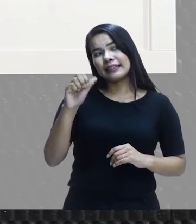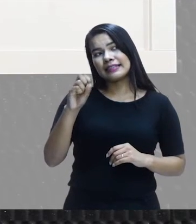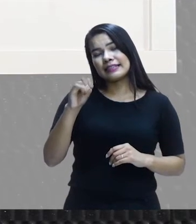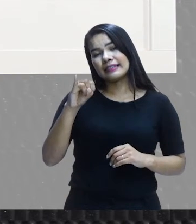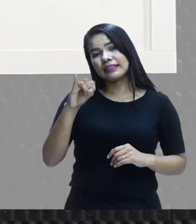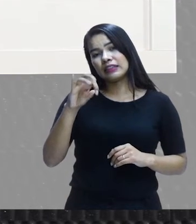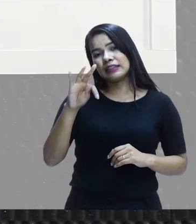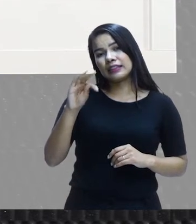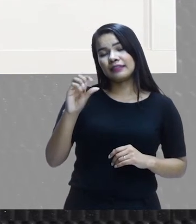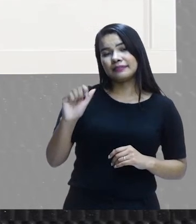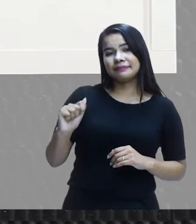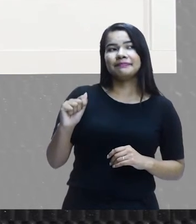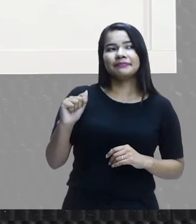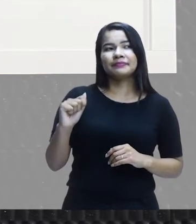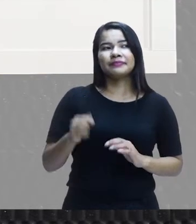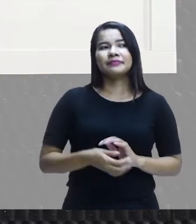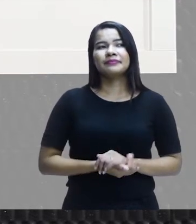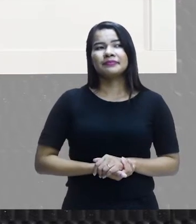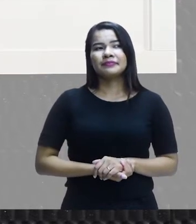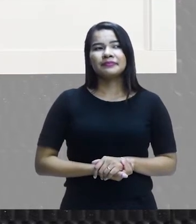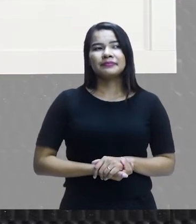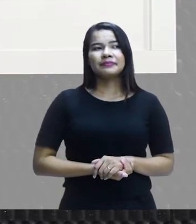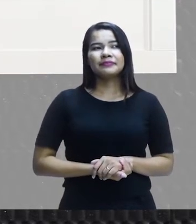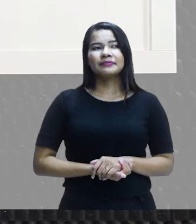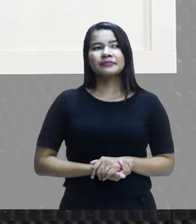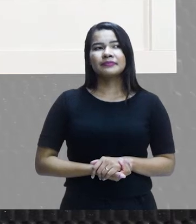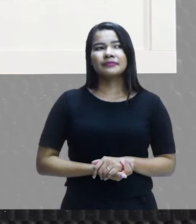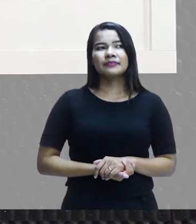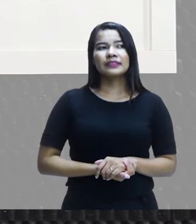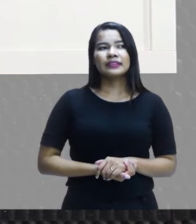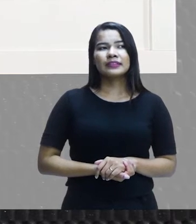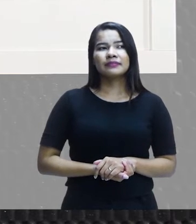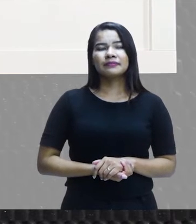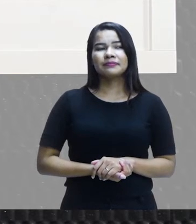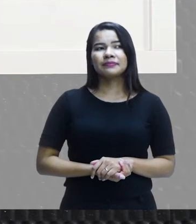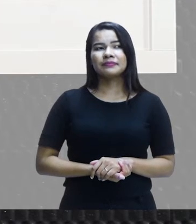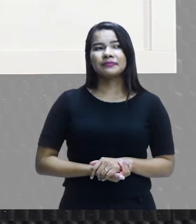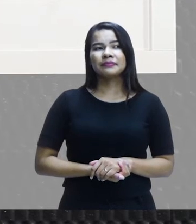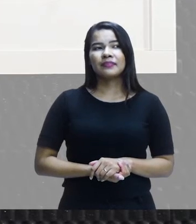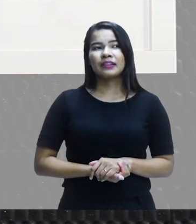bem aqui, ó, Giardia, tá ok? Lamblia.